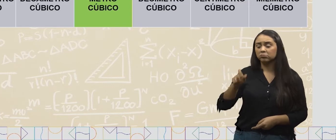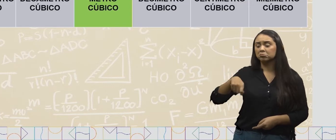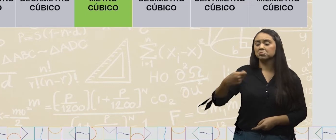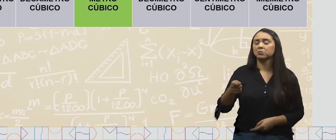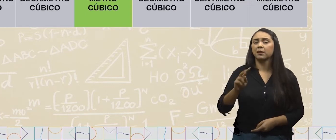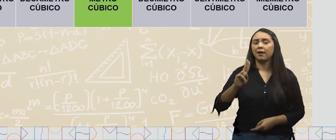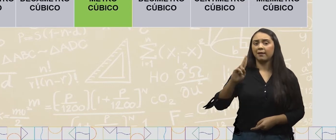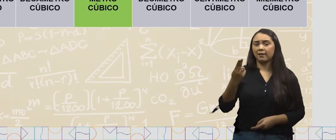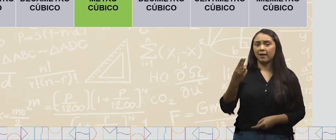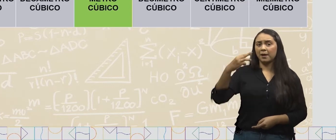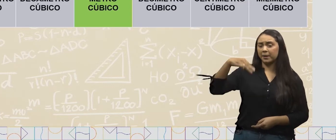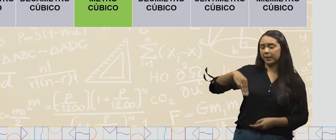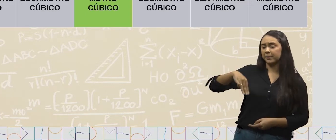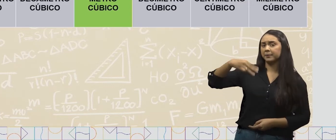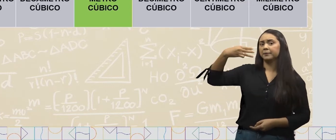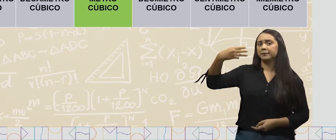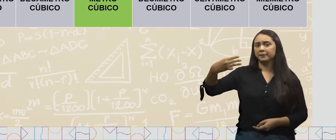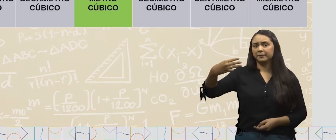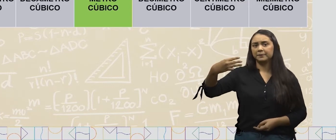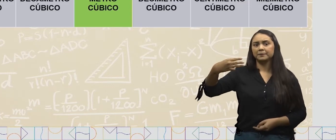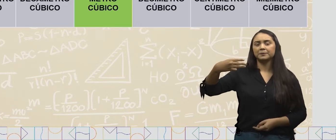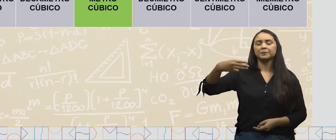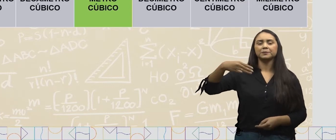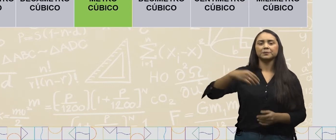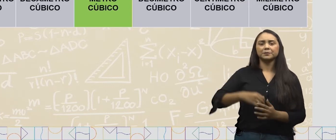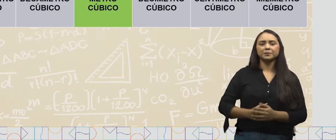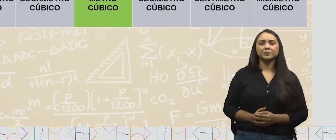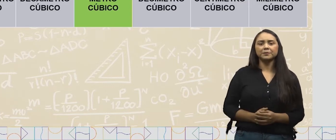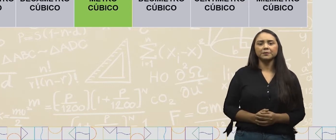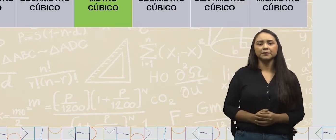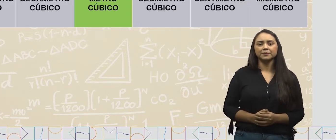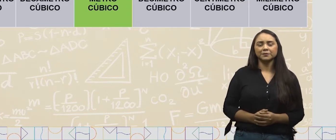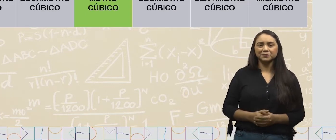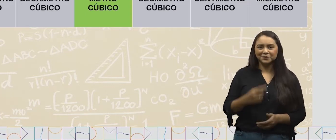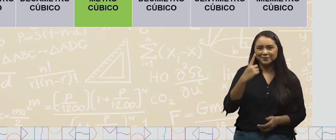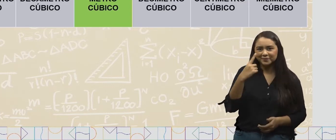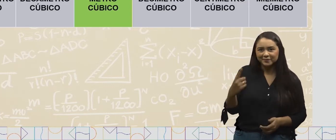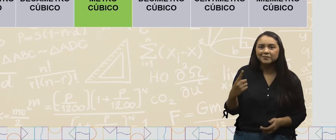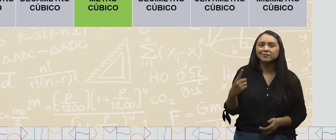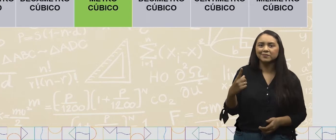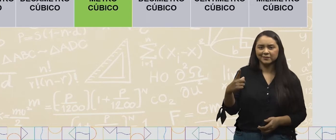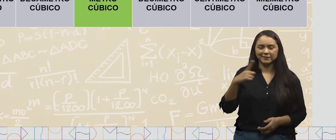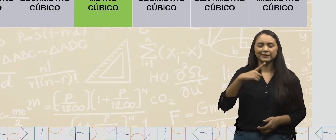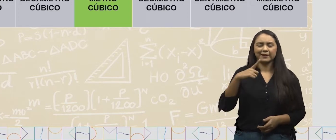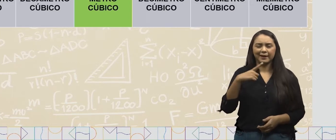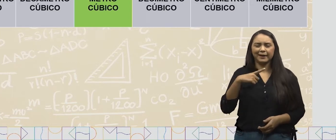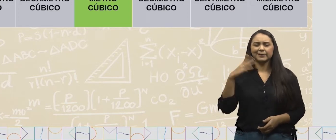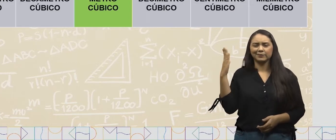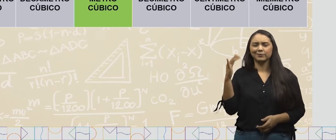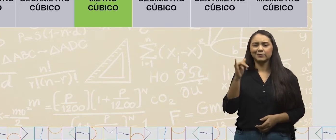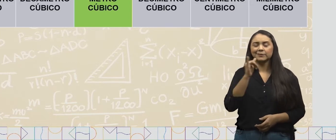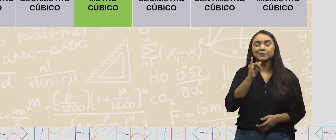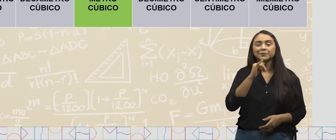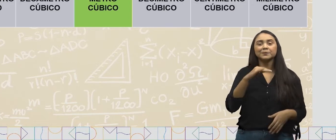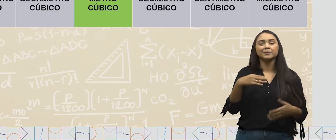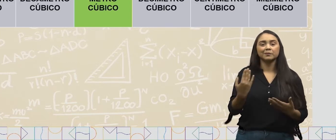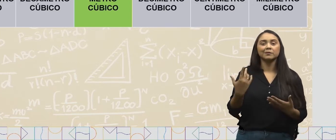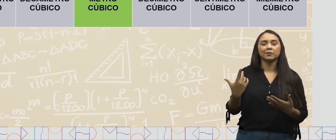as letras HM elevado a 3. Observe aí, o 3 está lá em cima, portanto, ele